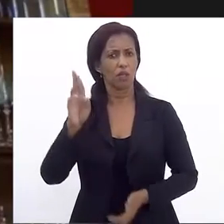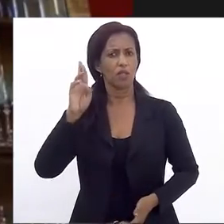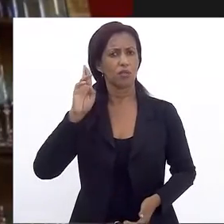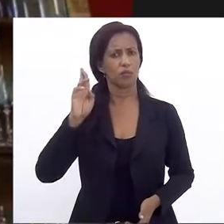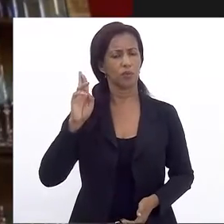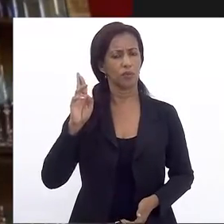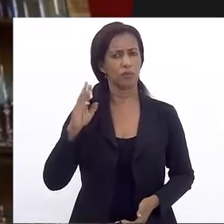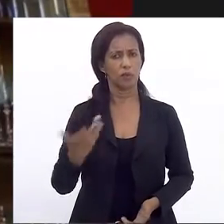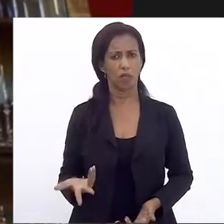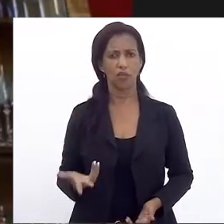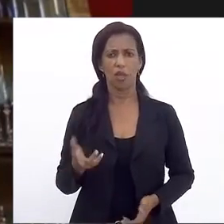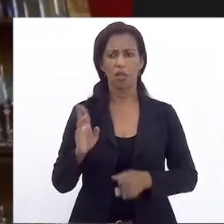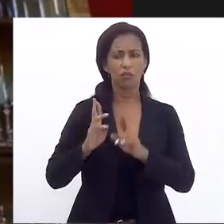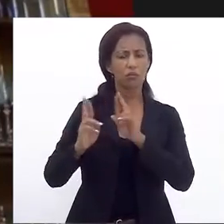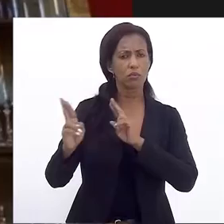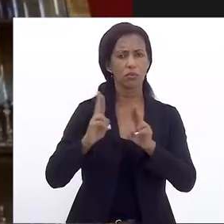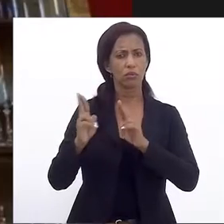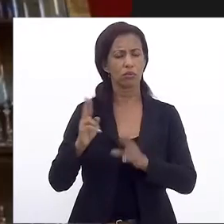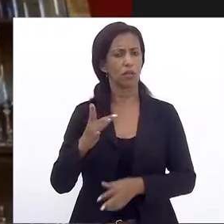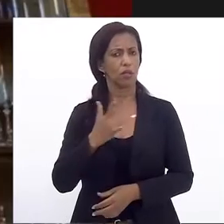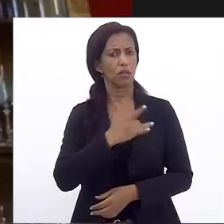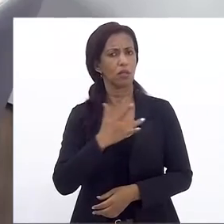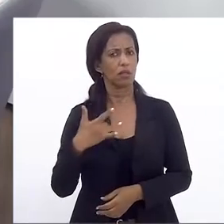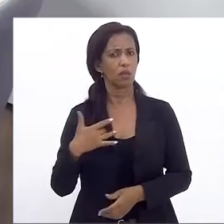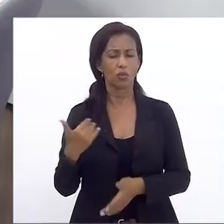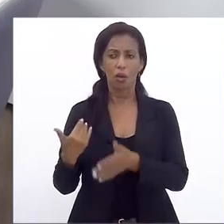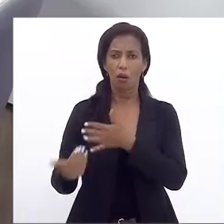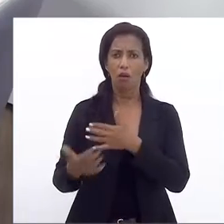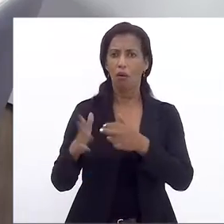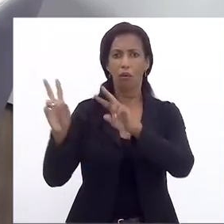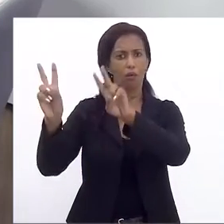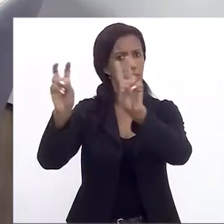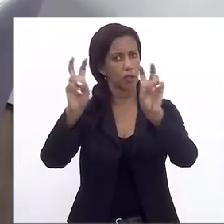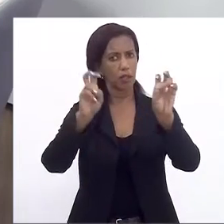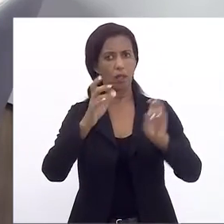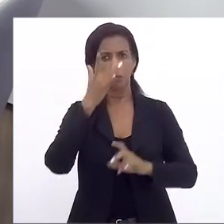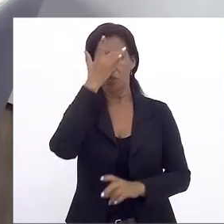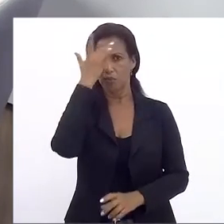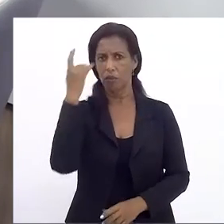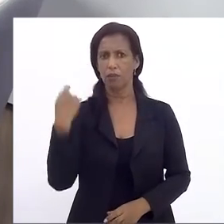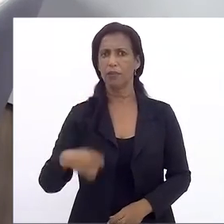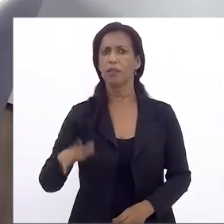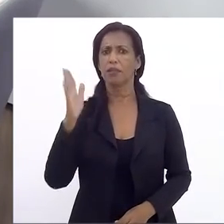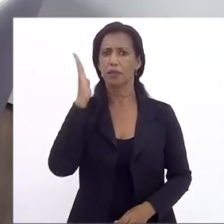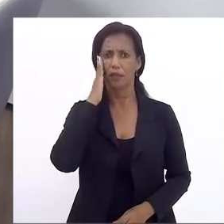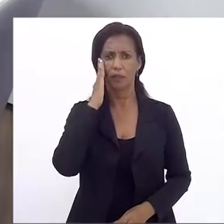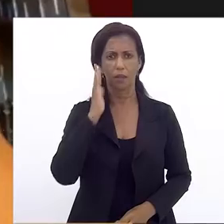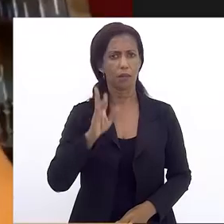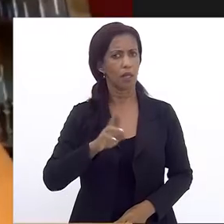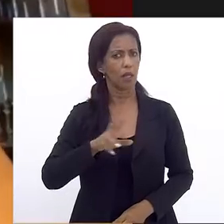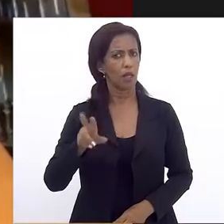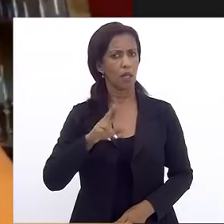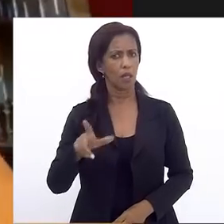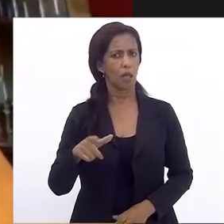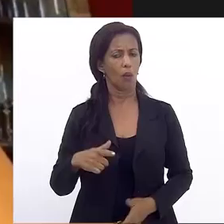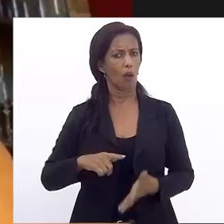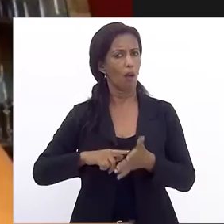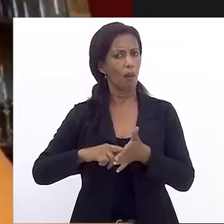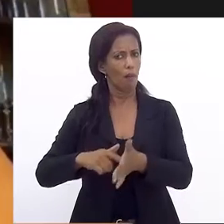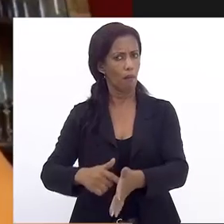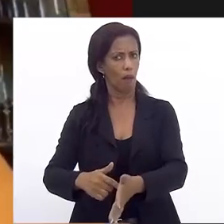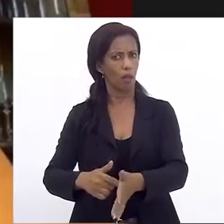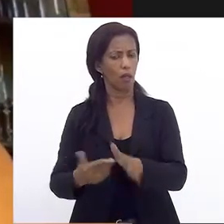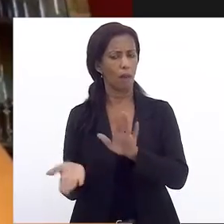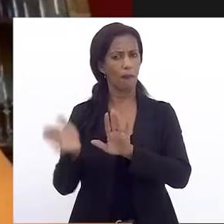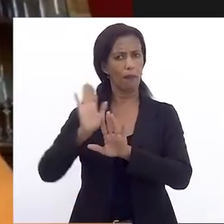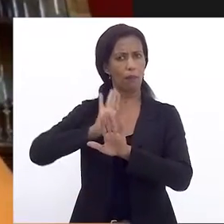à saúde, mas qualquer tema. As pessoas têm que saber que não é uma máquina, por trás da máquina tem